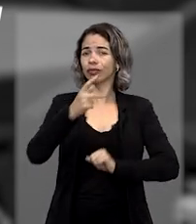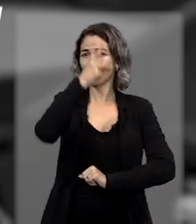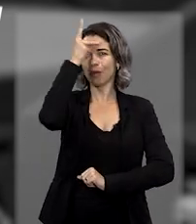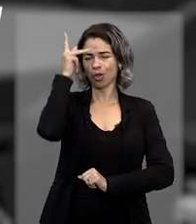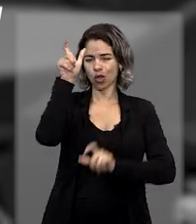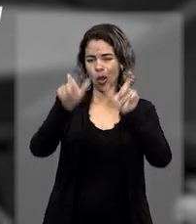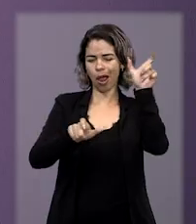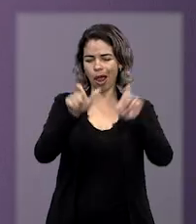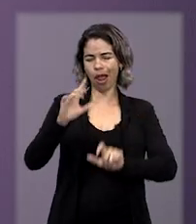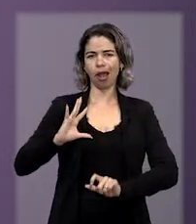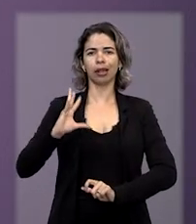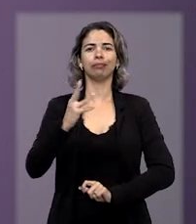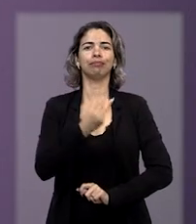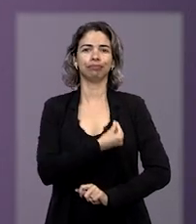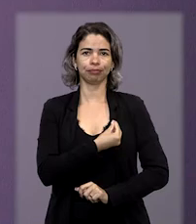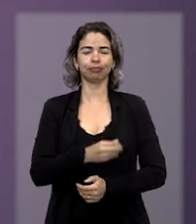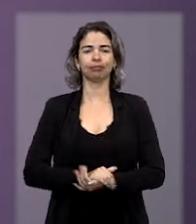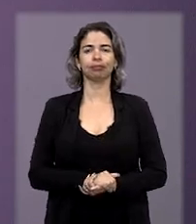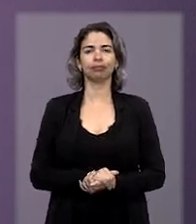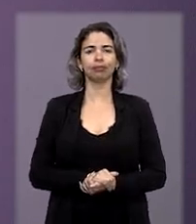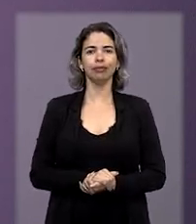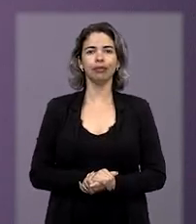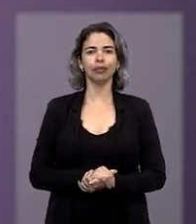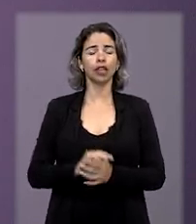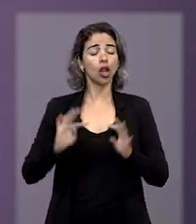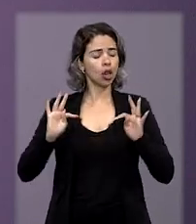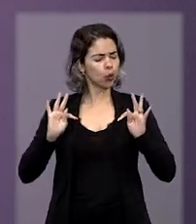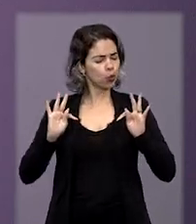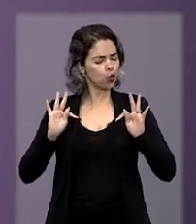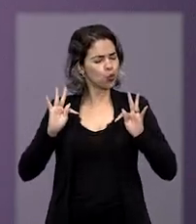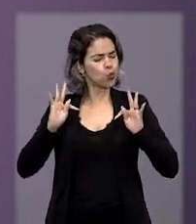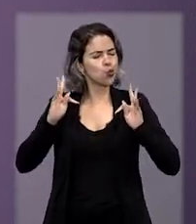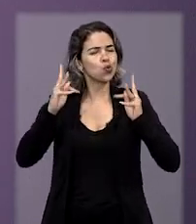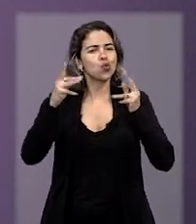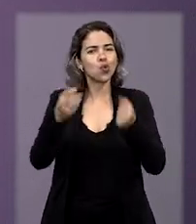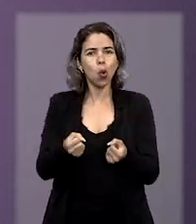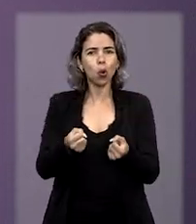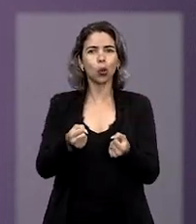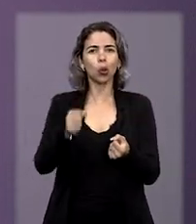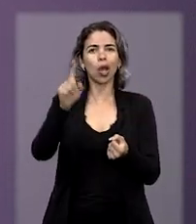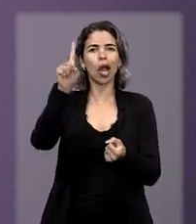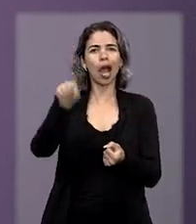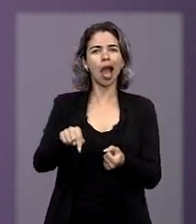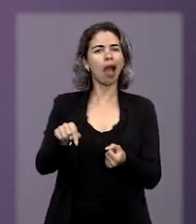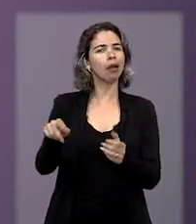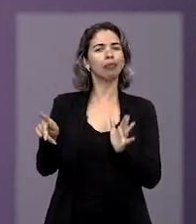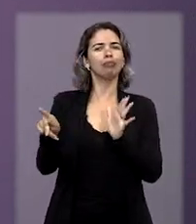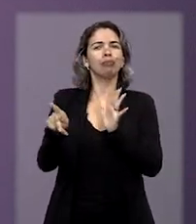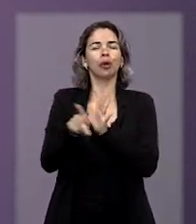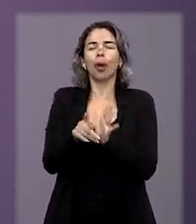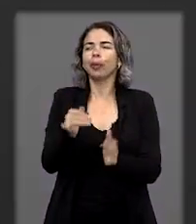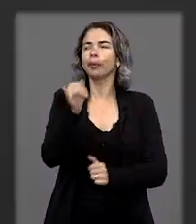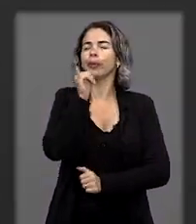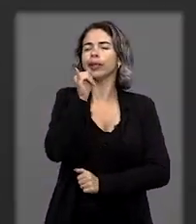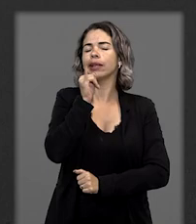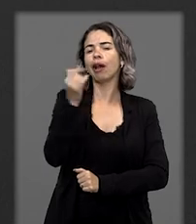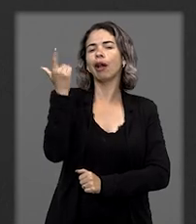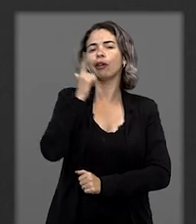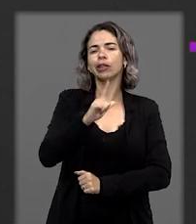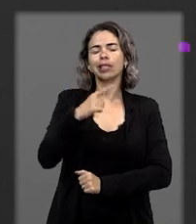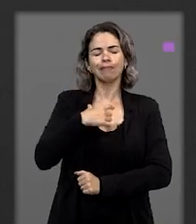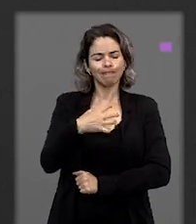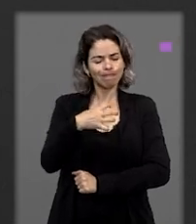transexuais tudo tudo absolutamente tudo que seja para trazer